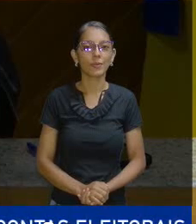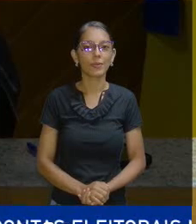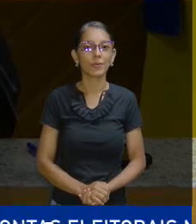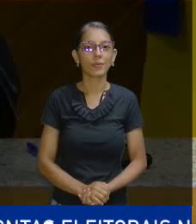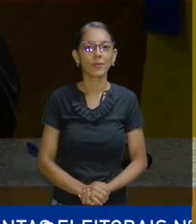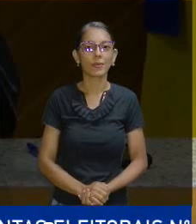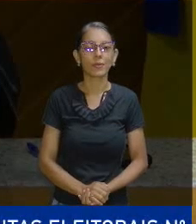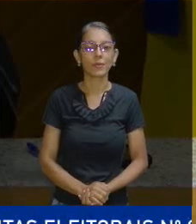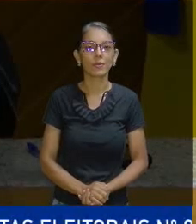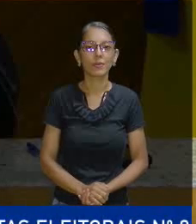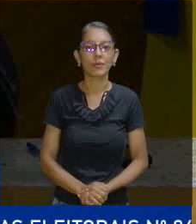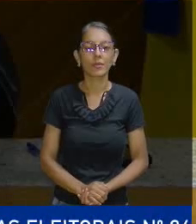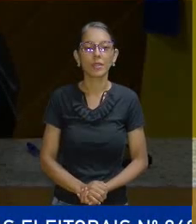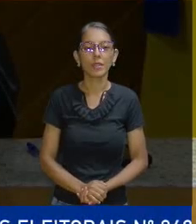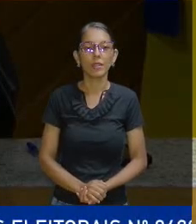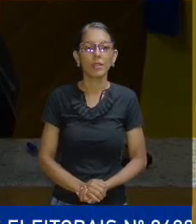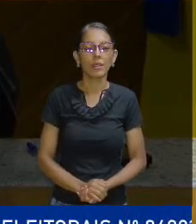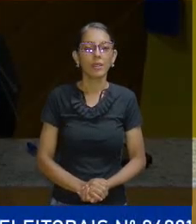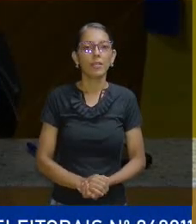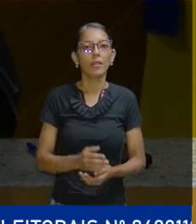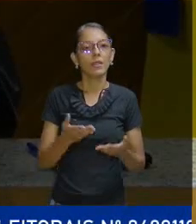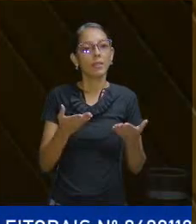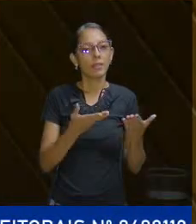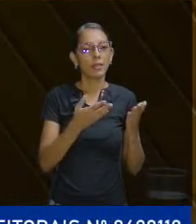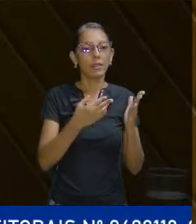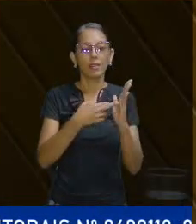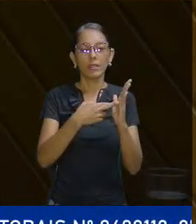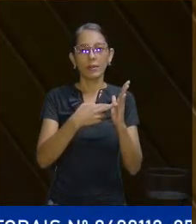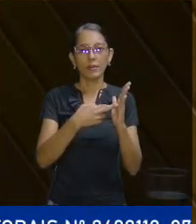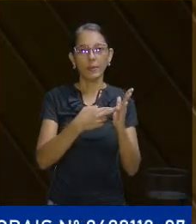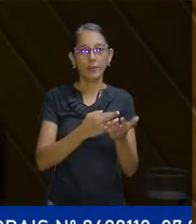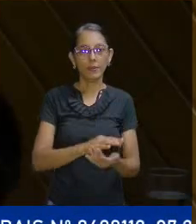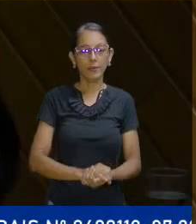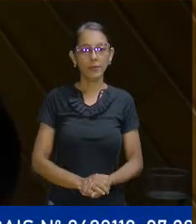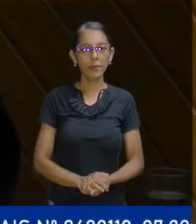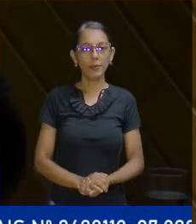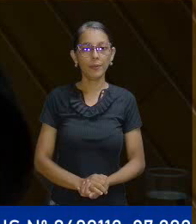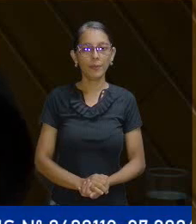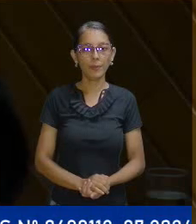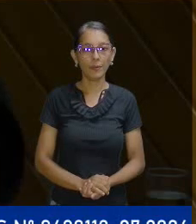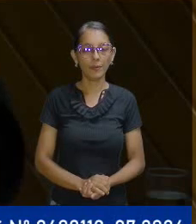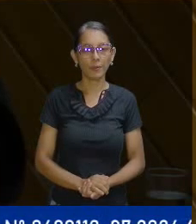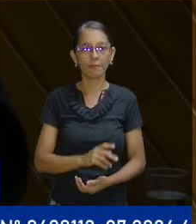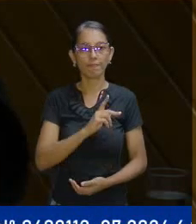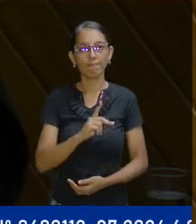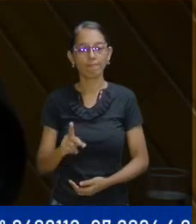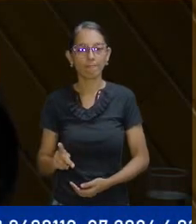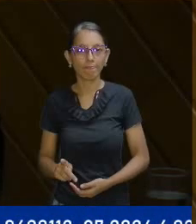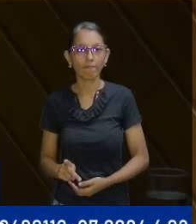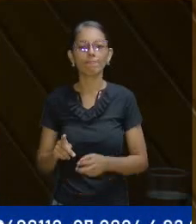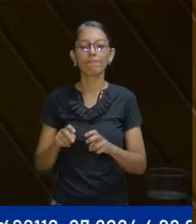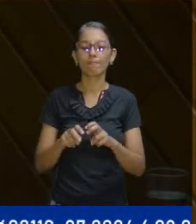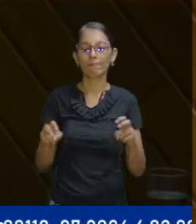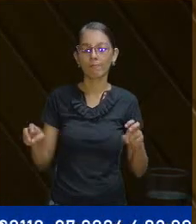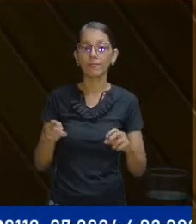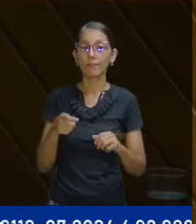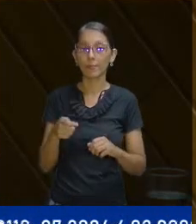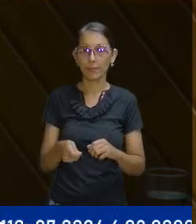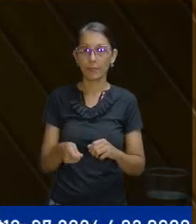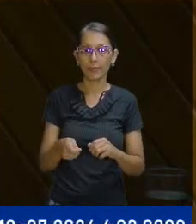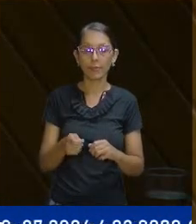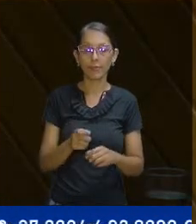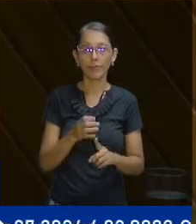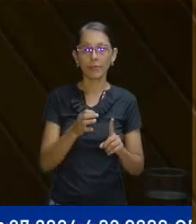Valente e Agostino Silvério. Vossa Excelência está com a palavra. Senhor presidente, eminentes pares, senhora procuradora. Foco no